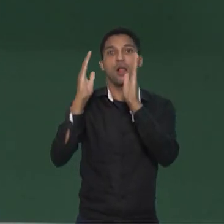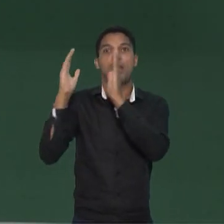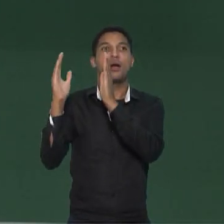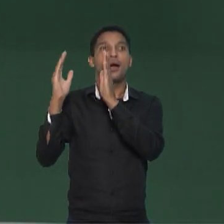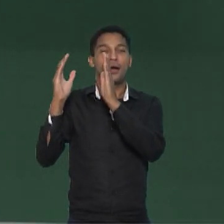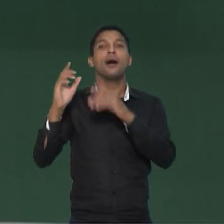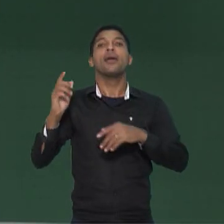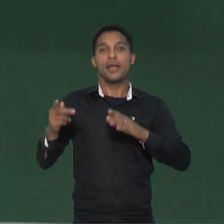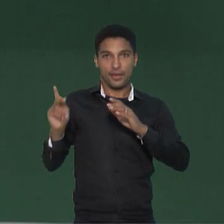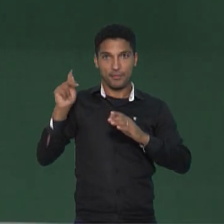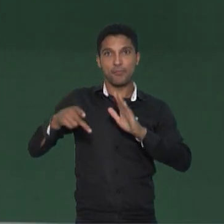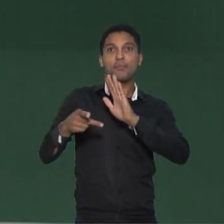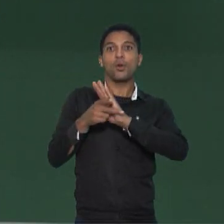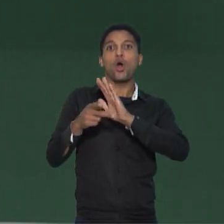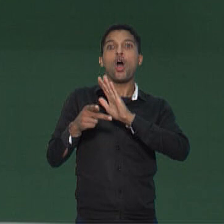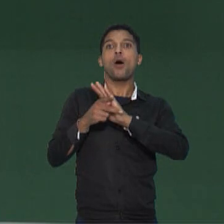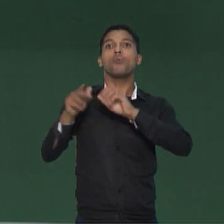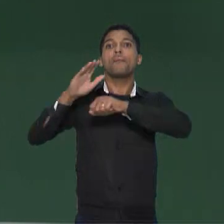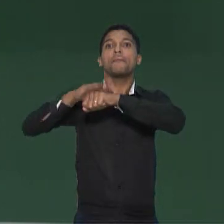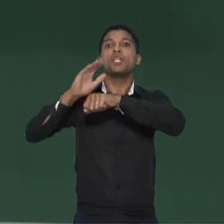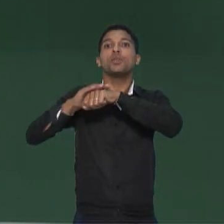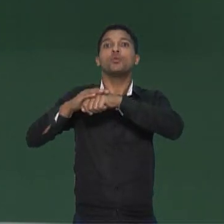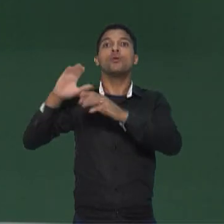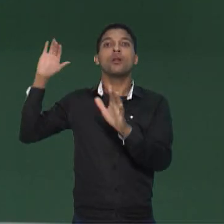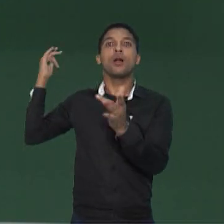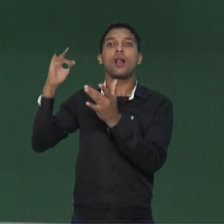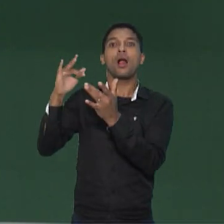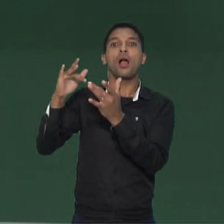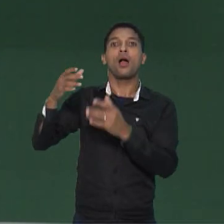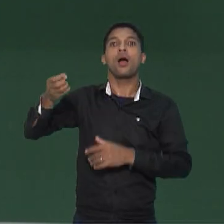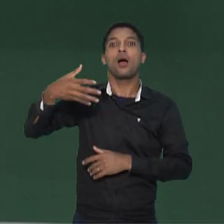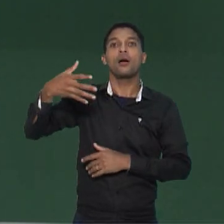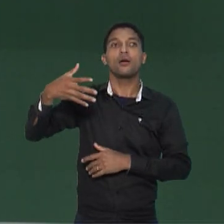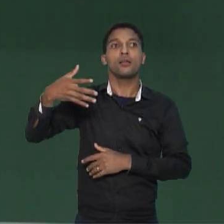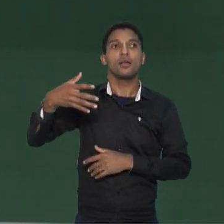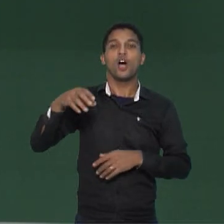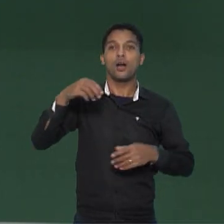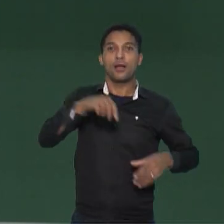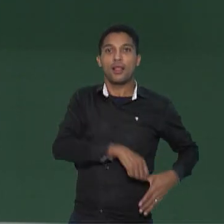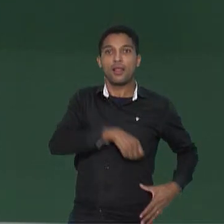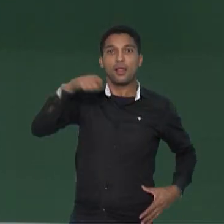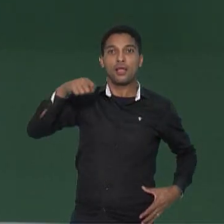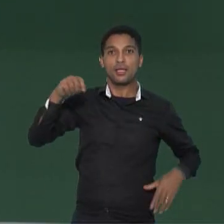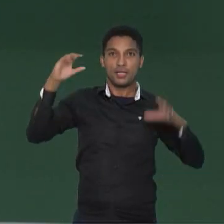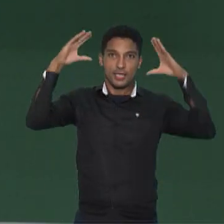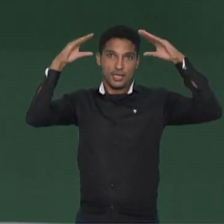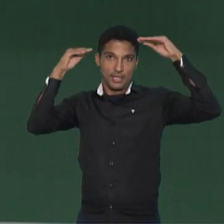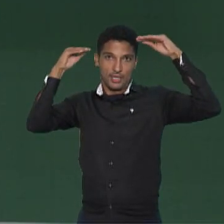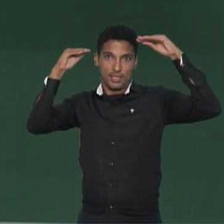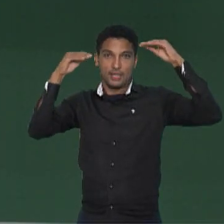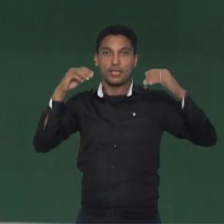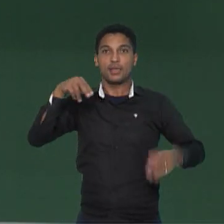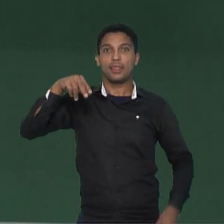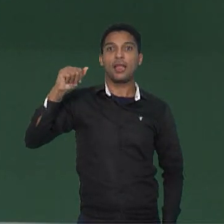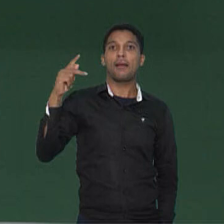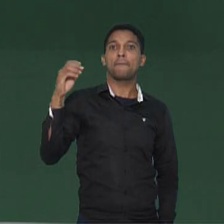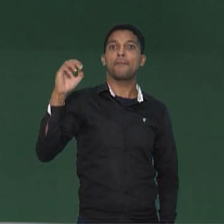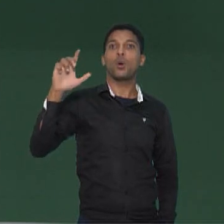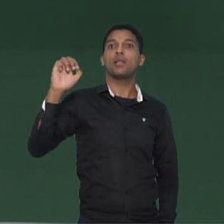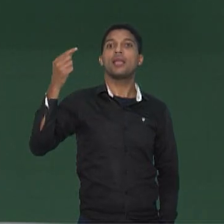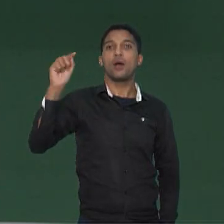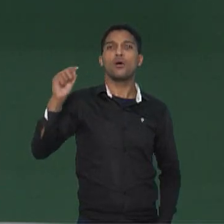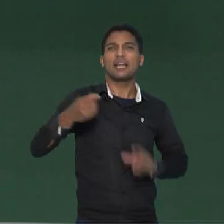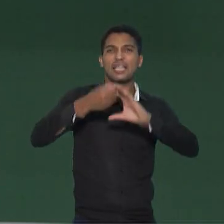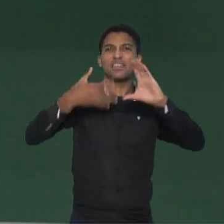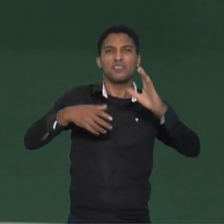que buscava os tecidos aveludados, a caracterização, ou de Napoleão, que buscava a sobriedade do grande imperador, né? E por